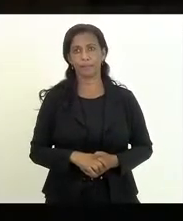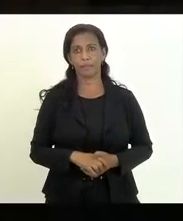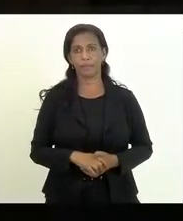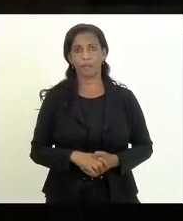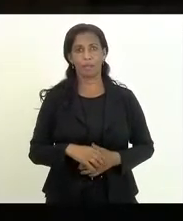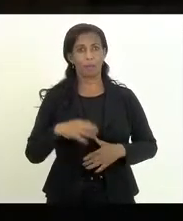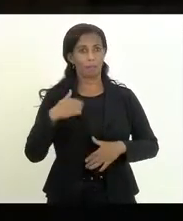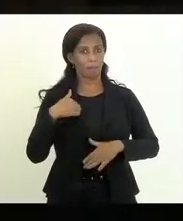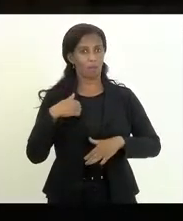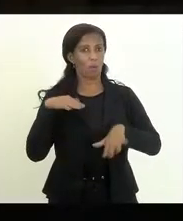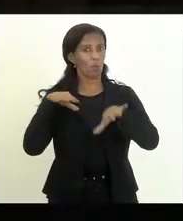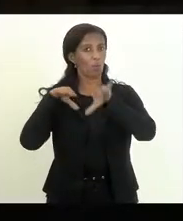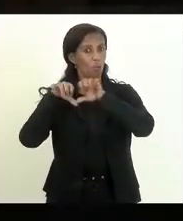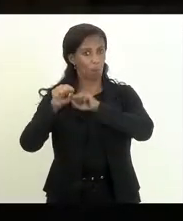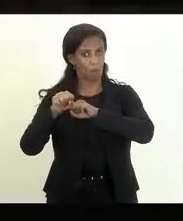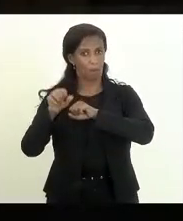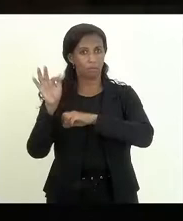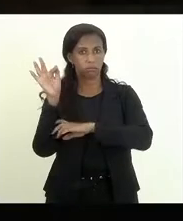me graduar,